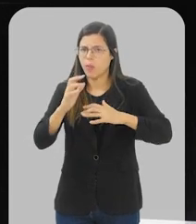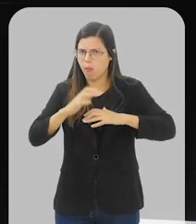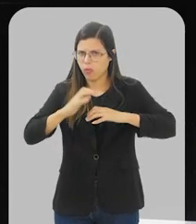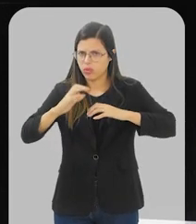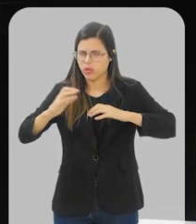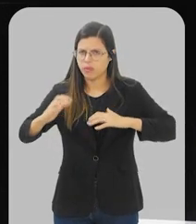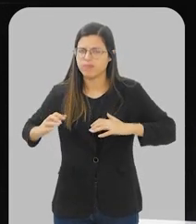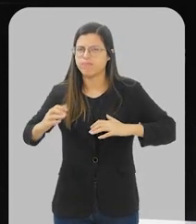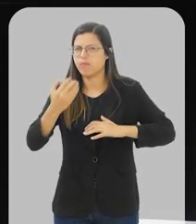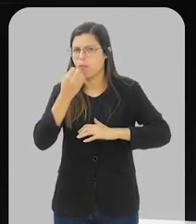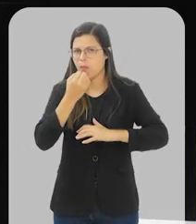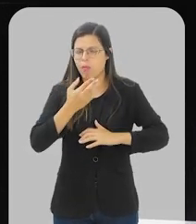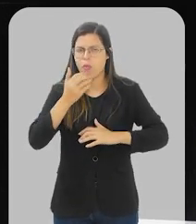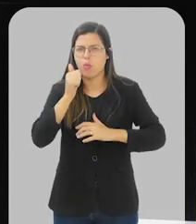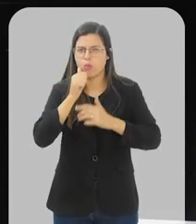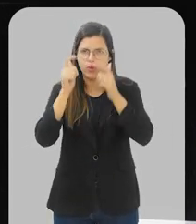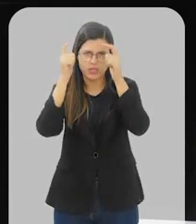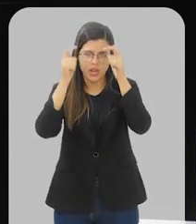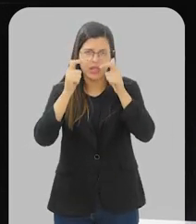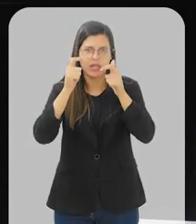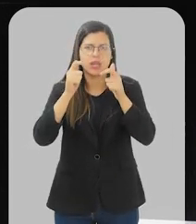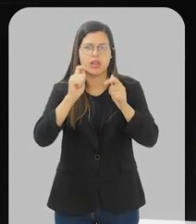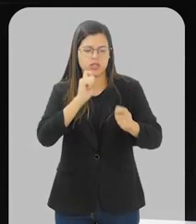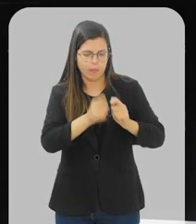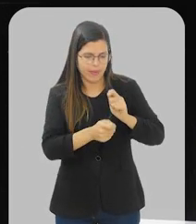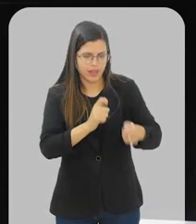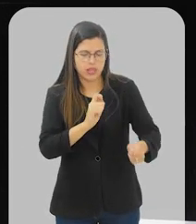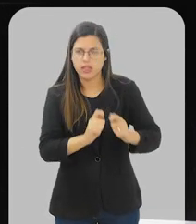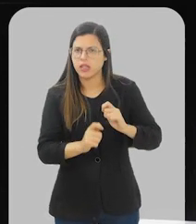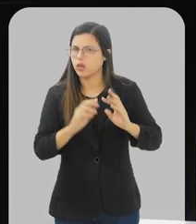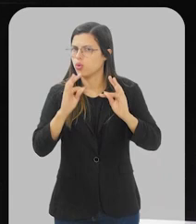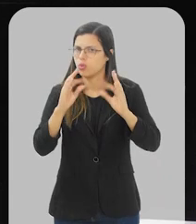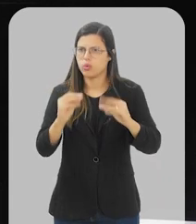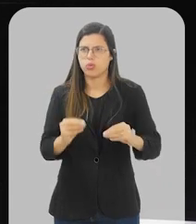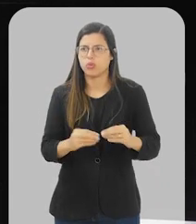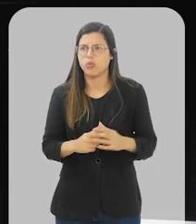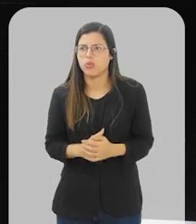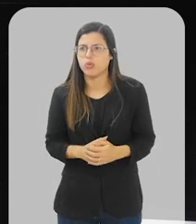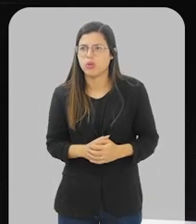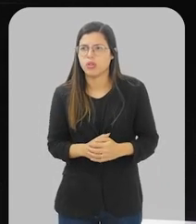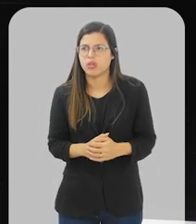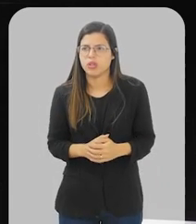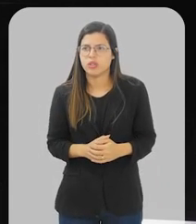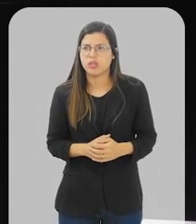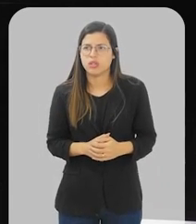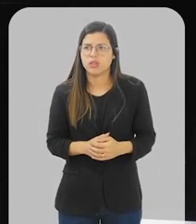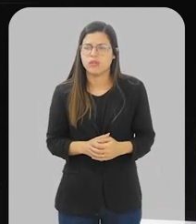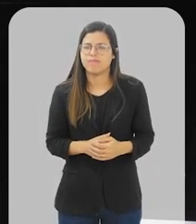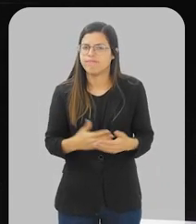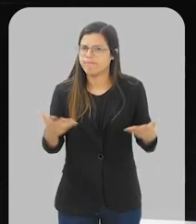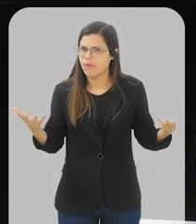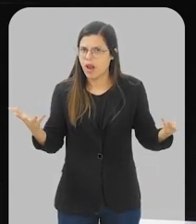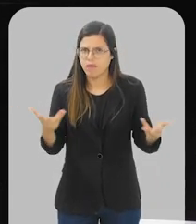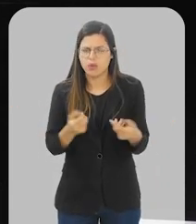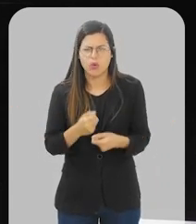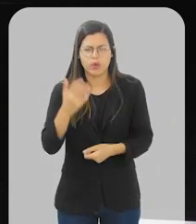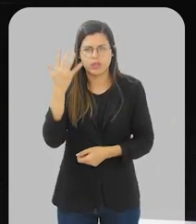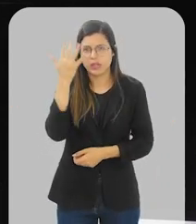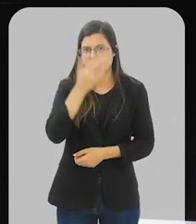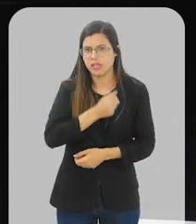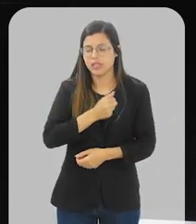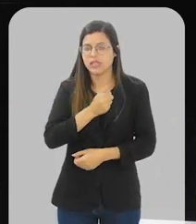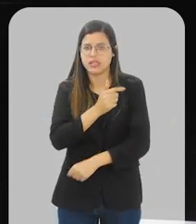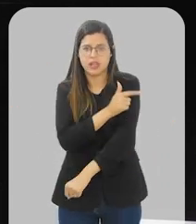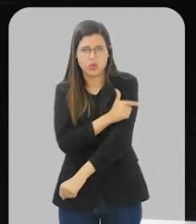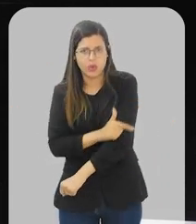rainha de bateria. Todas que passaram lá, enquanto eu era mestre de bateria, são rainhas, porra,